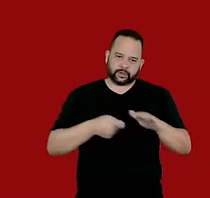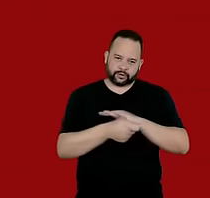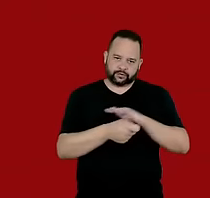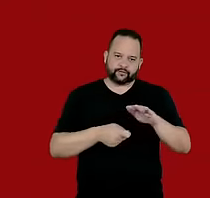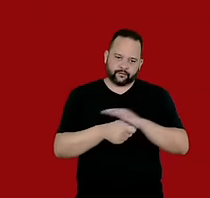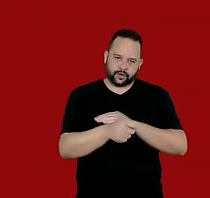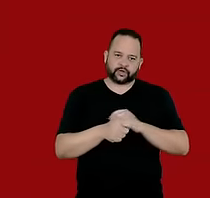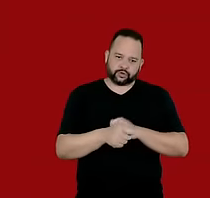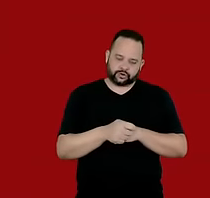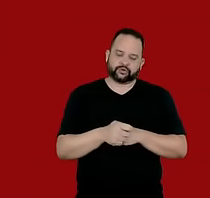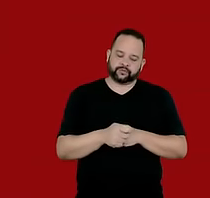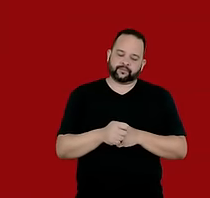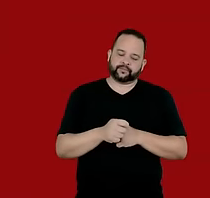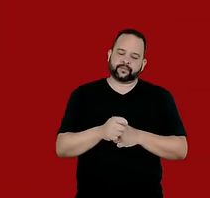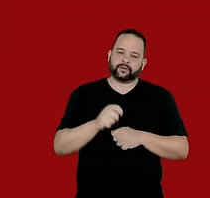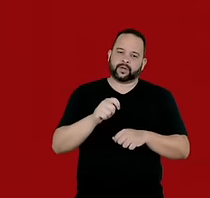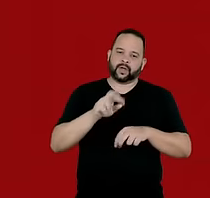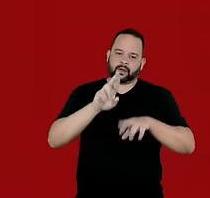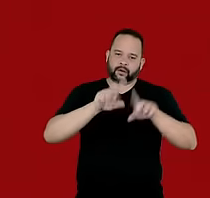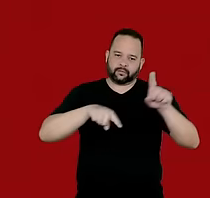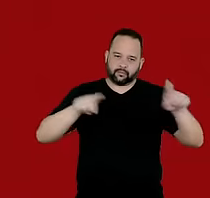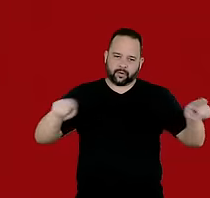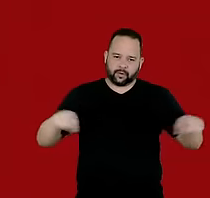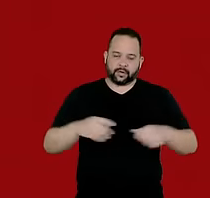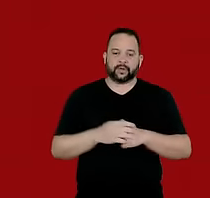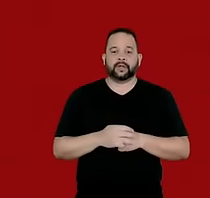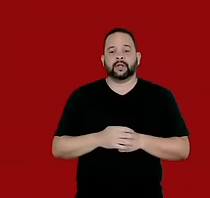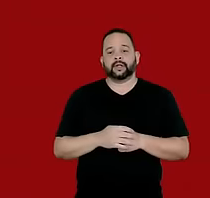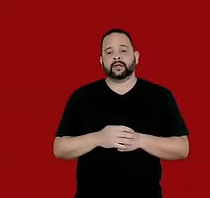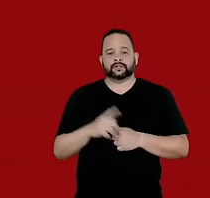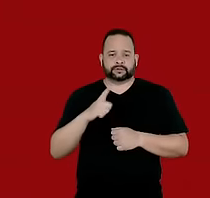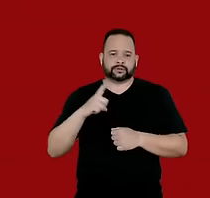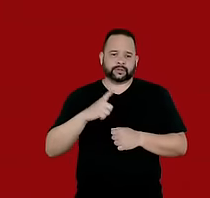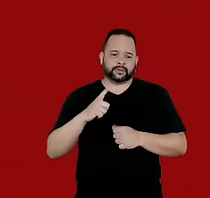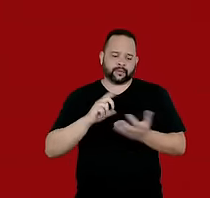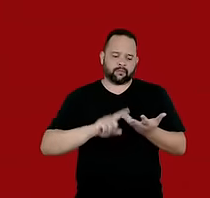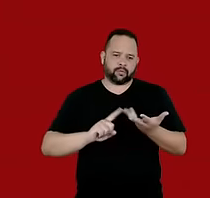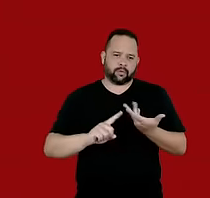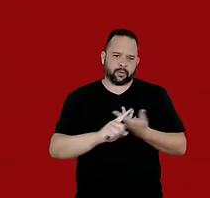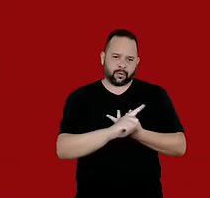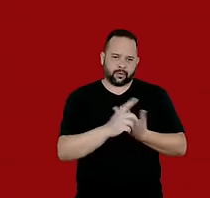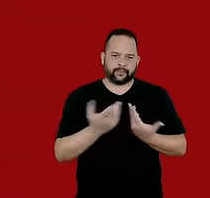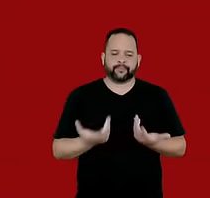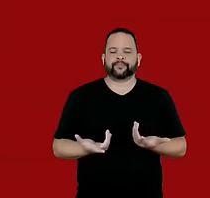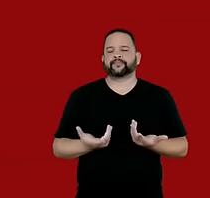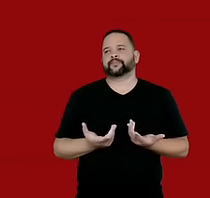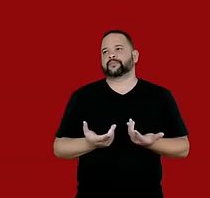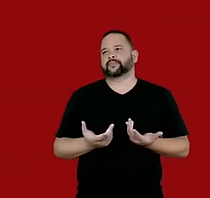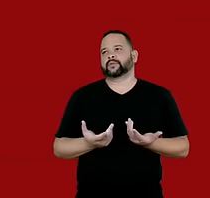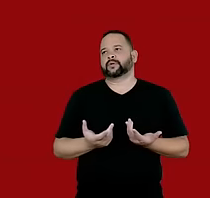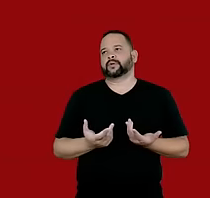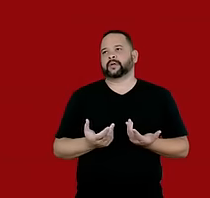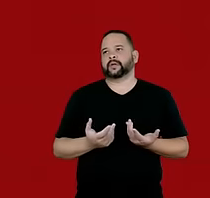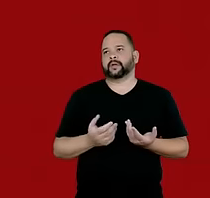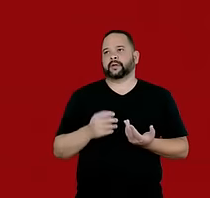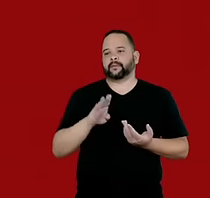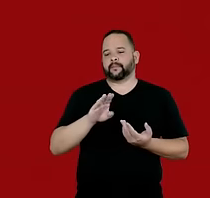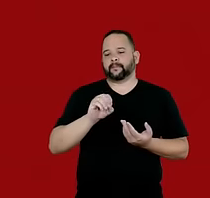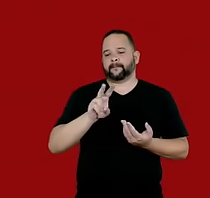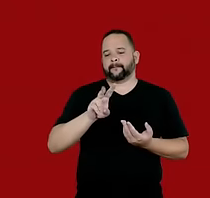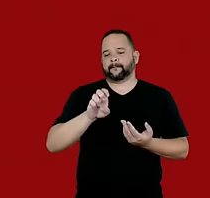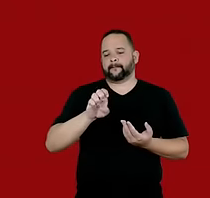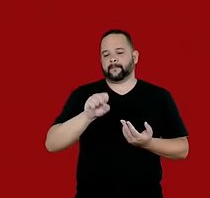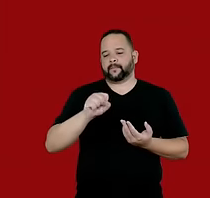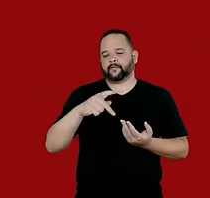diversificação a gente tem uma visão ativa paraa gestão eh Core BX e Bovespa Por que não também utilizar